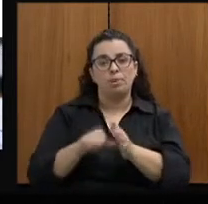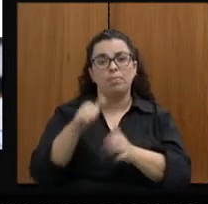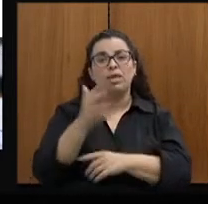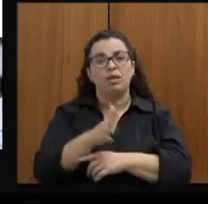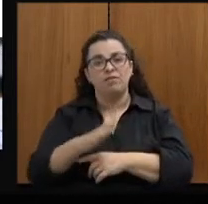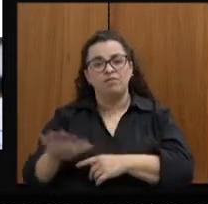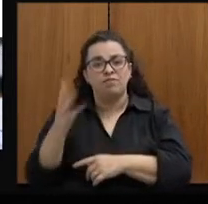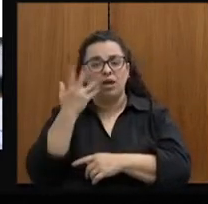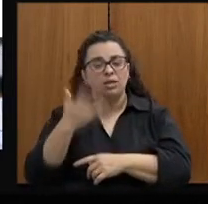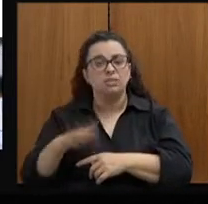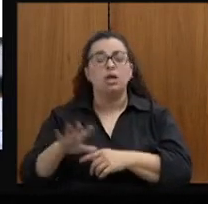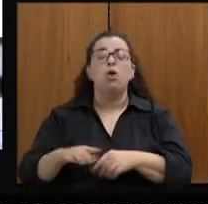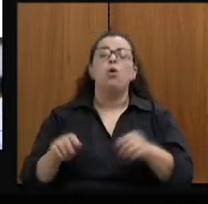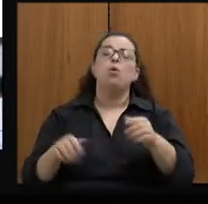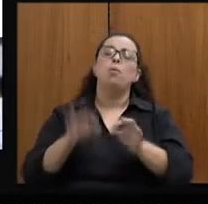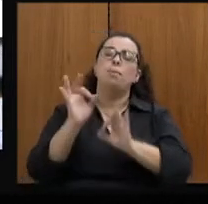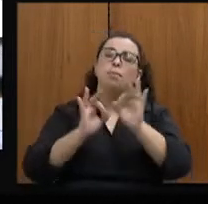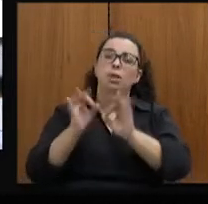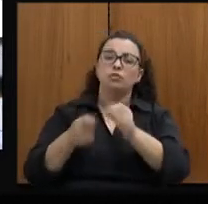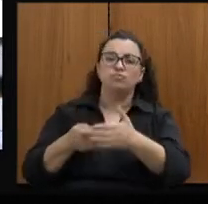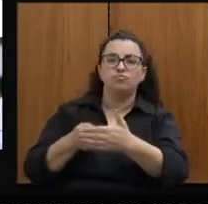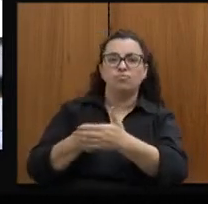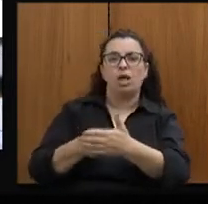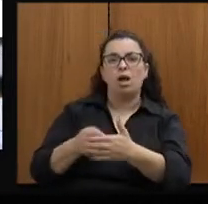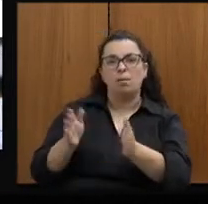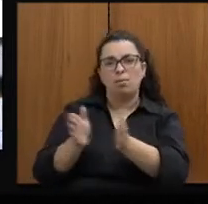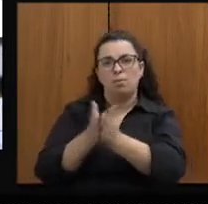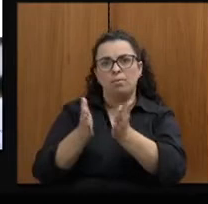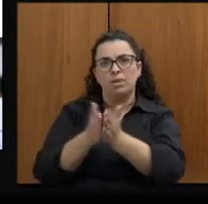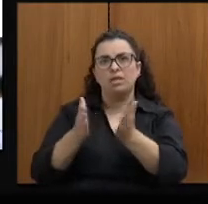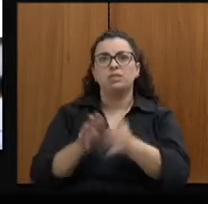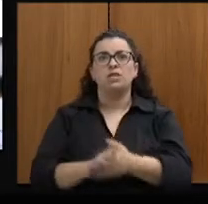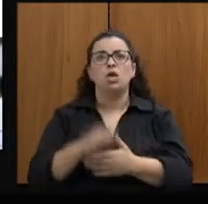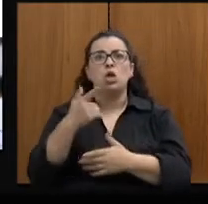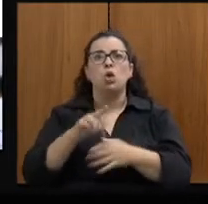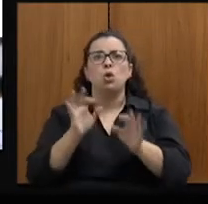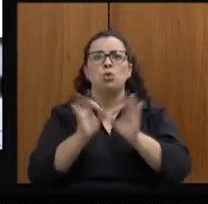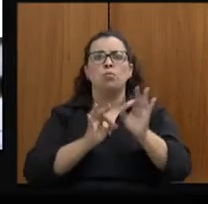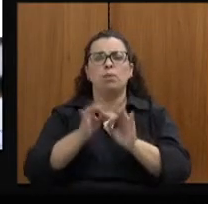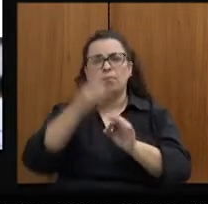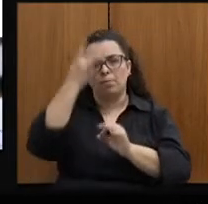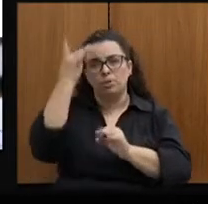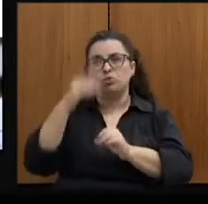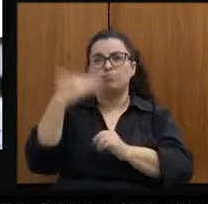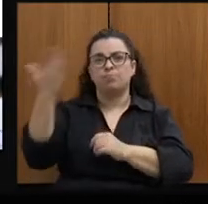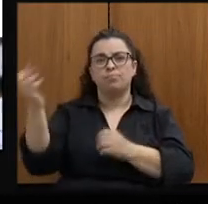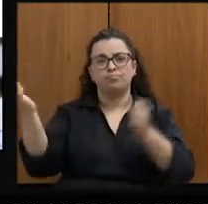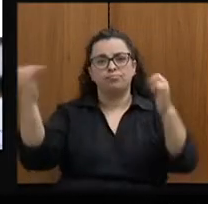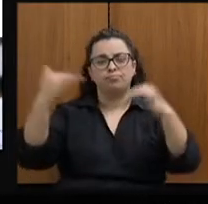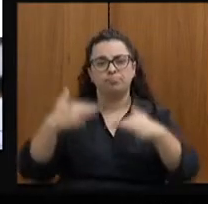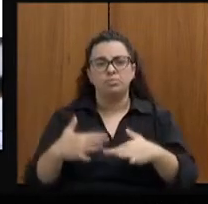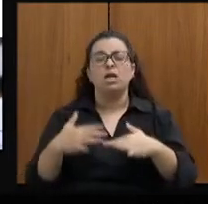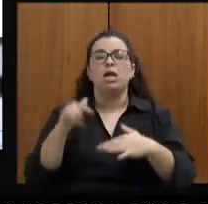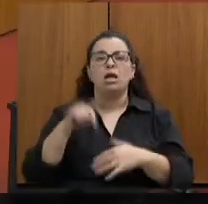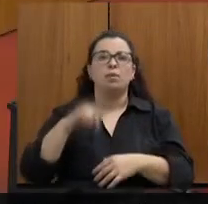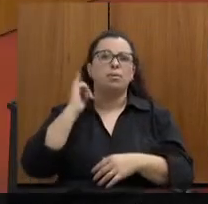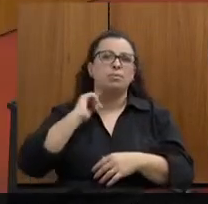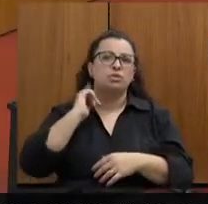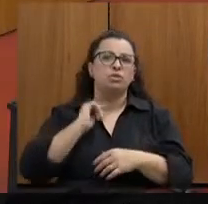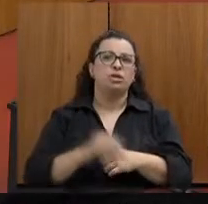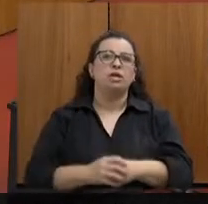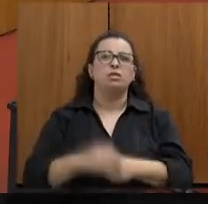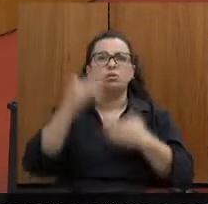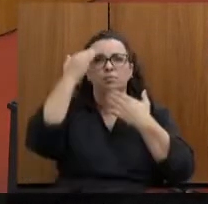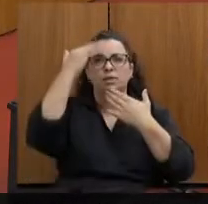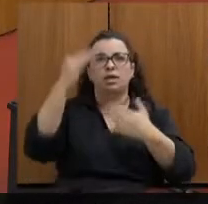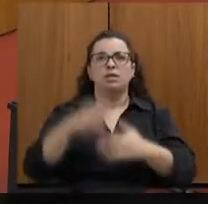Enfrentamento à Pobreza e o primeiro Plano Estadual de Políticas para Refugiados, Migrantes, Apátridas e Retornados de Minas Gerais. Muito obrigada.